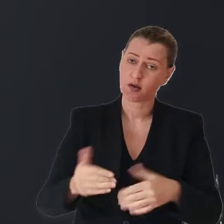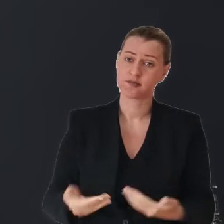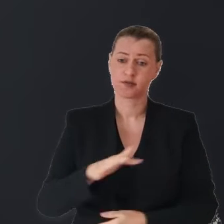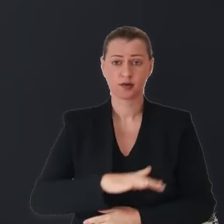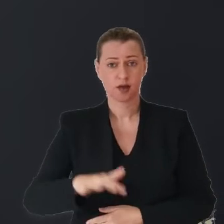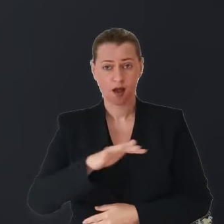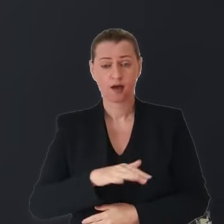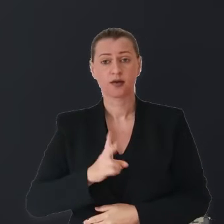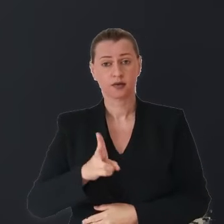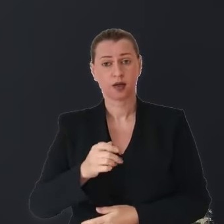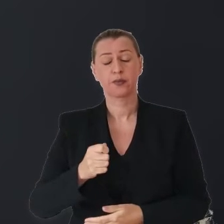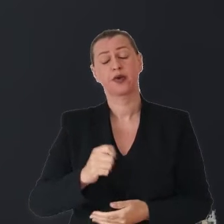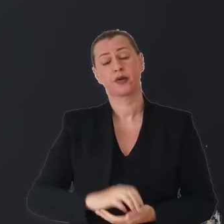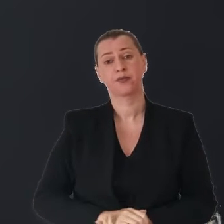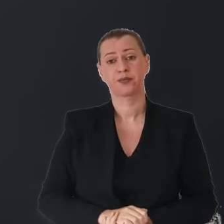nessa área, a gente está sempre